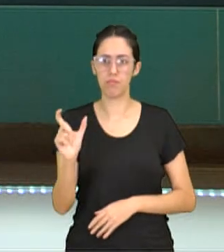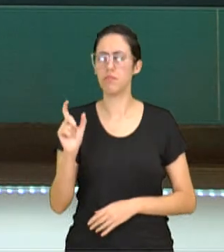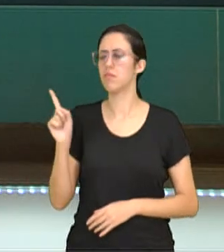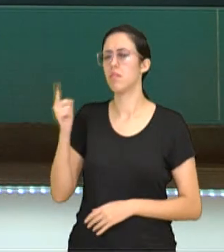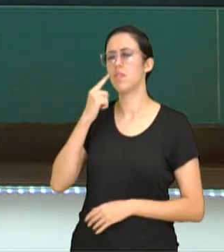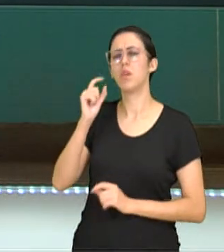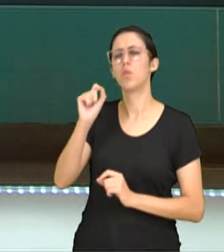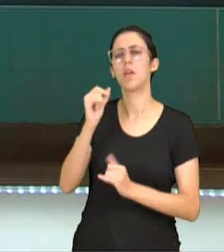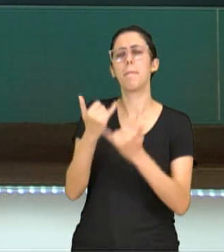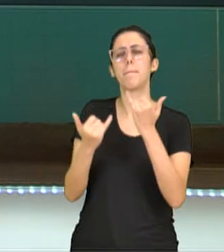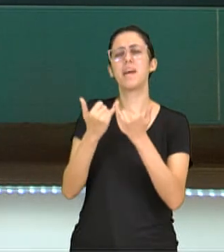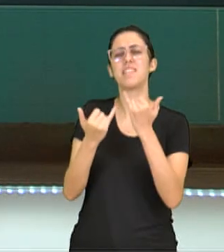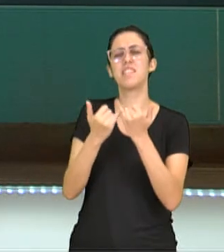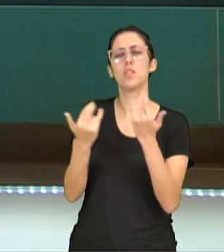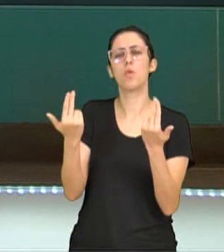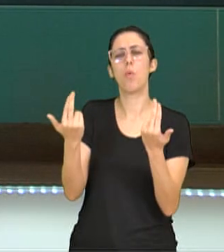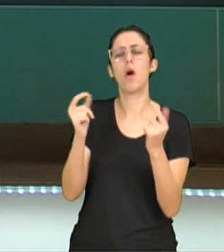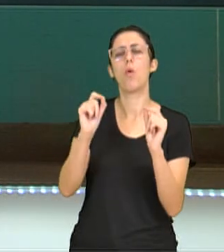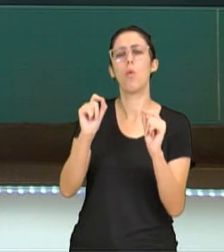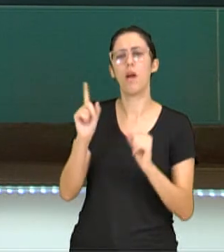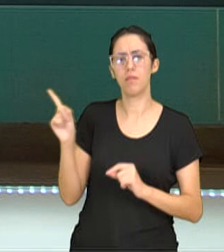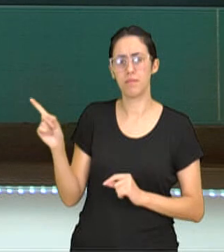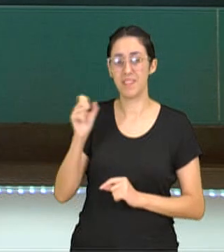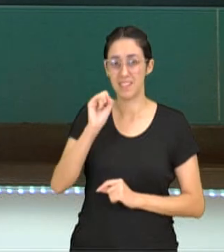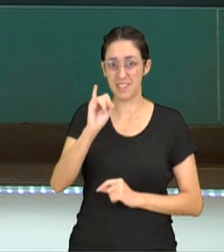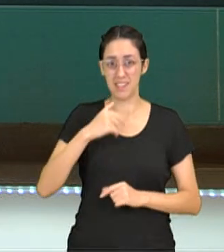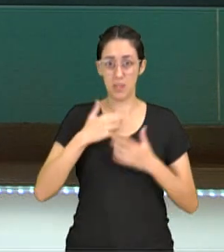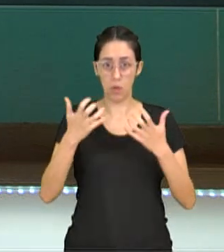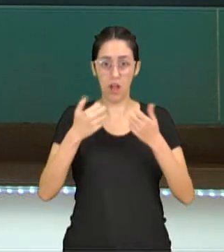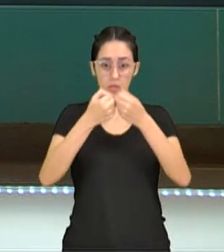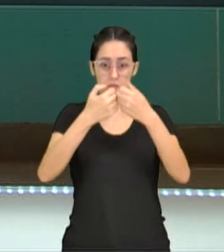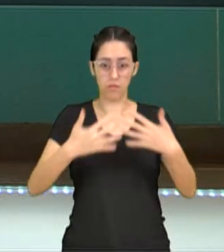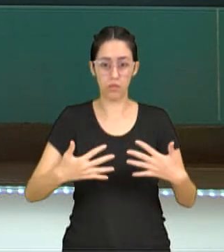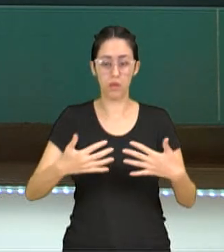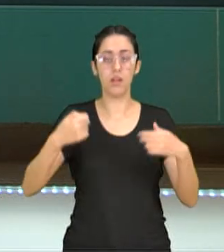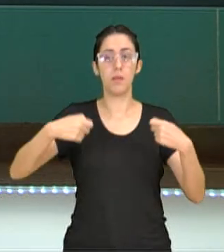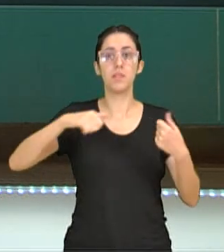dois, gente? Quando eu quero fatorar, eu quero transformar em uma